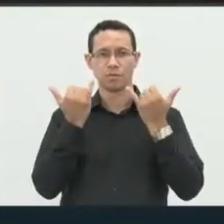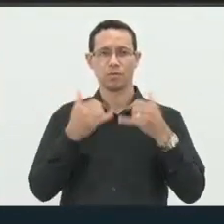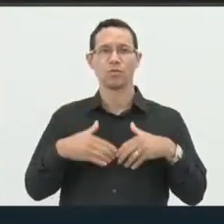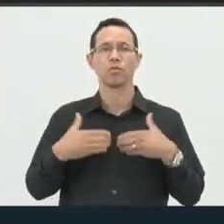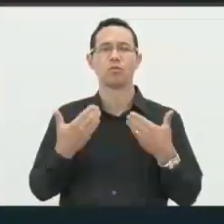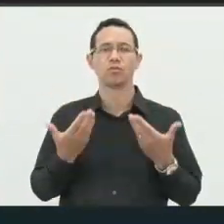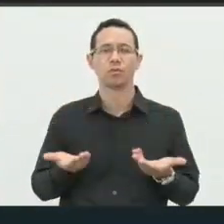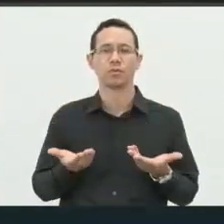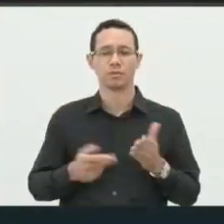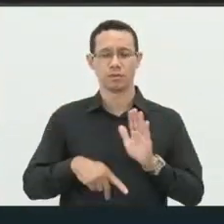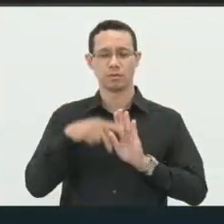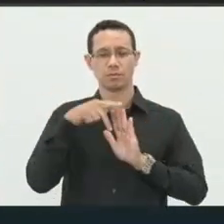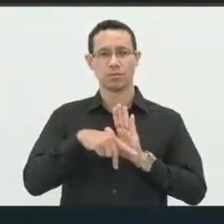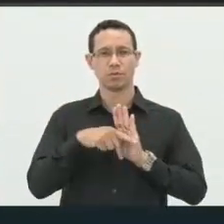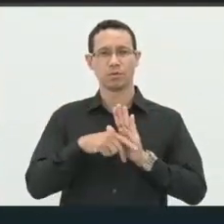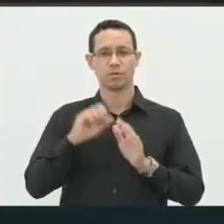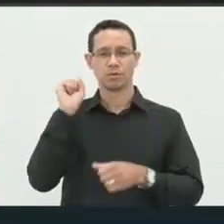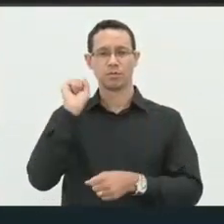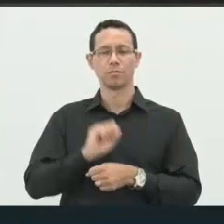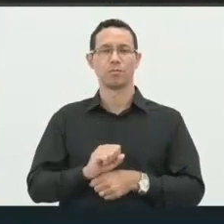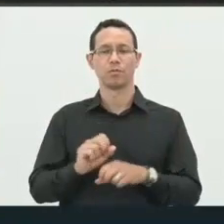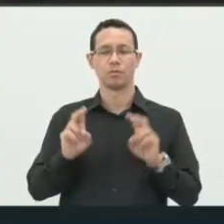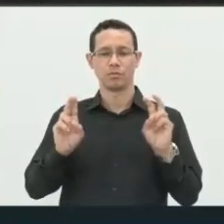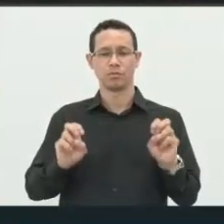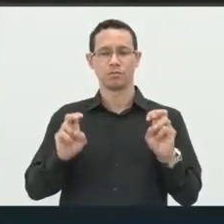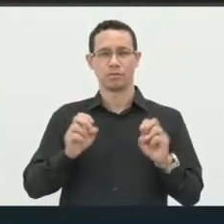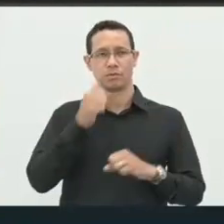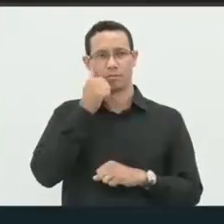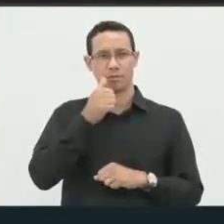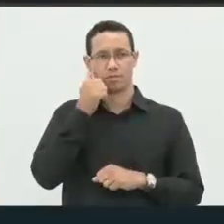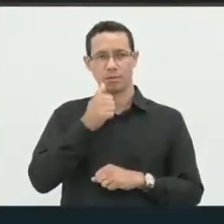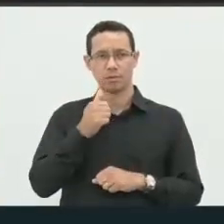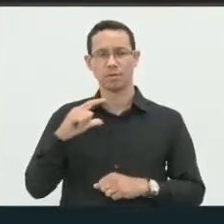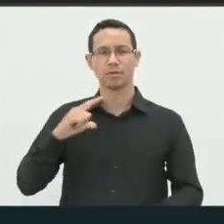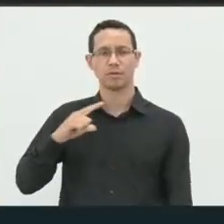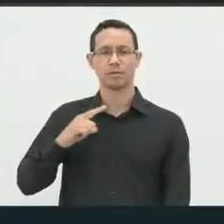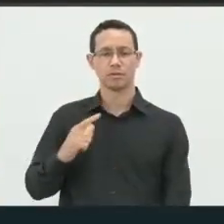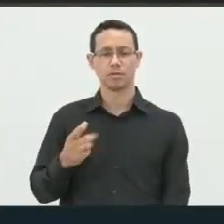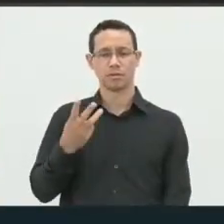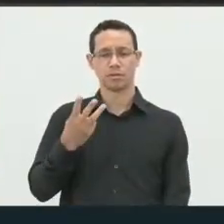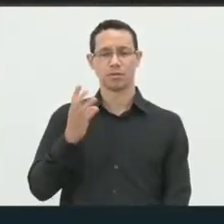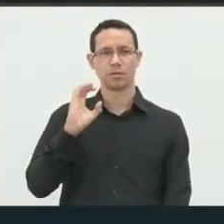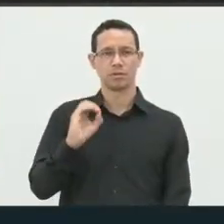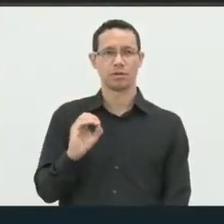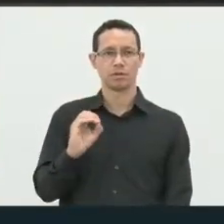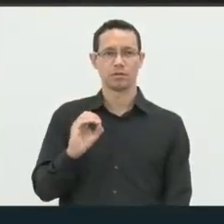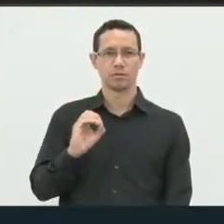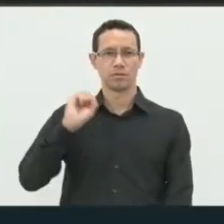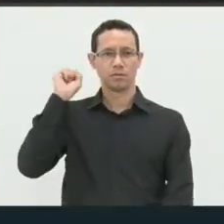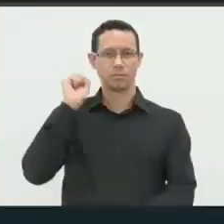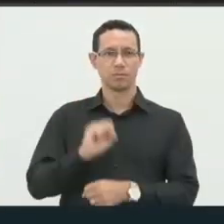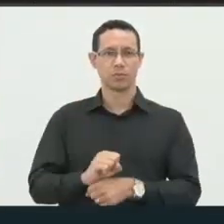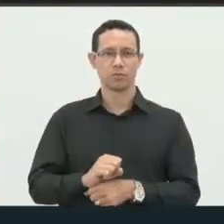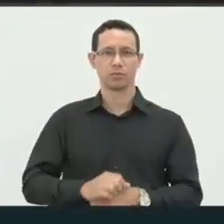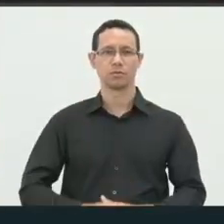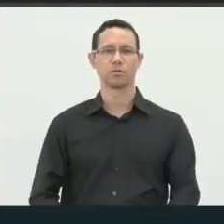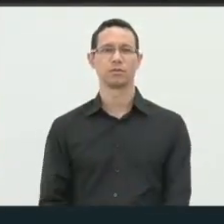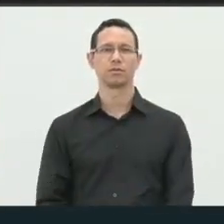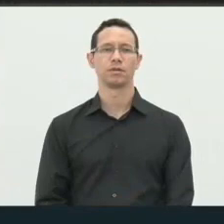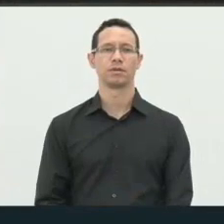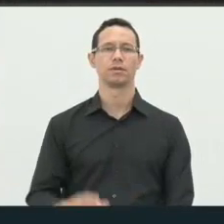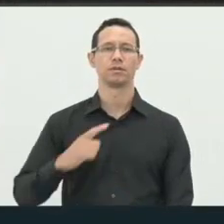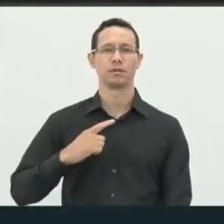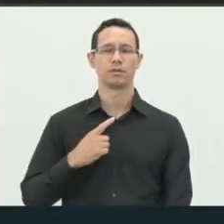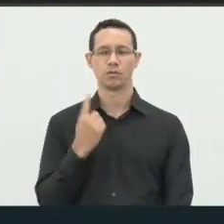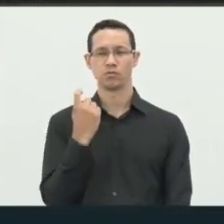projetos que estão parados referente a mulher nós temos cerca de 30 projetos parados nas comissões e temos apenas um